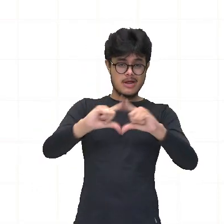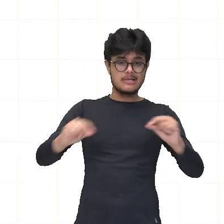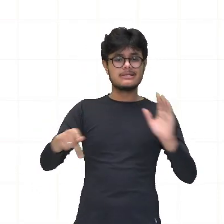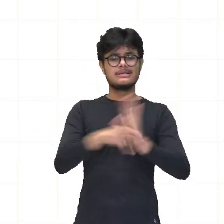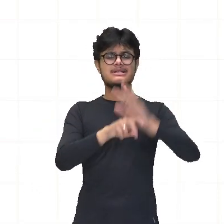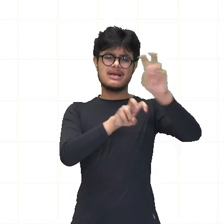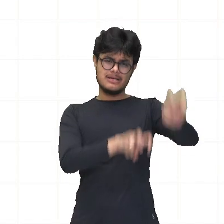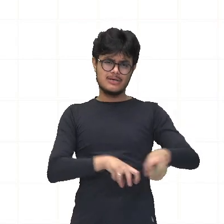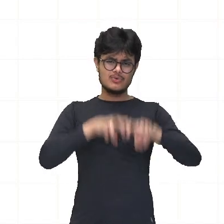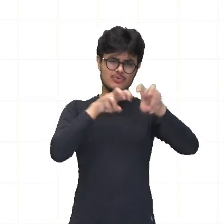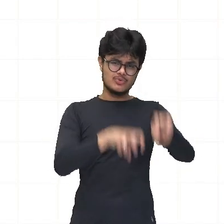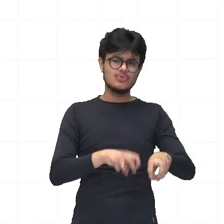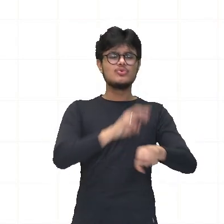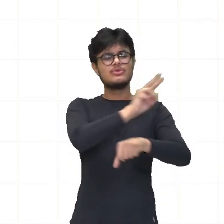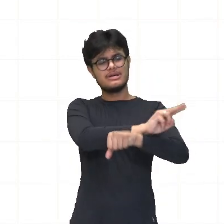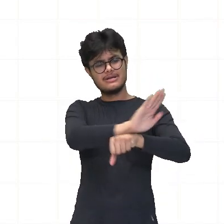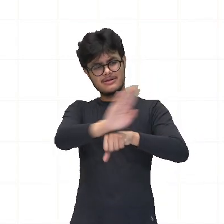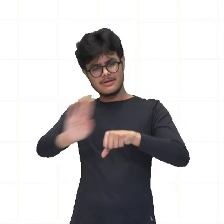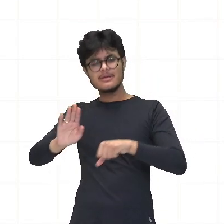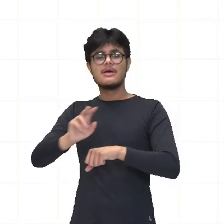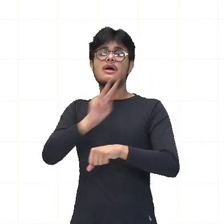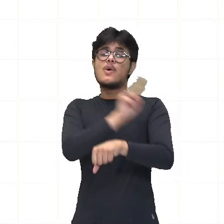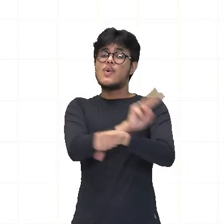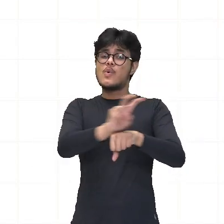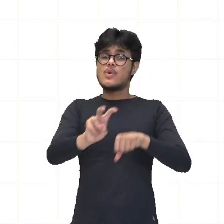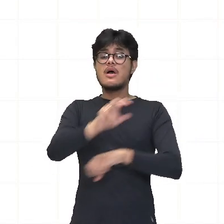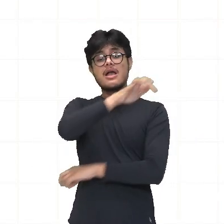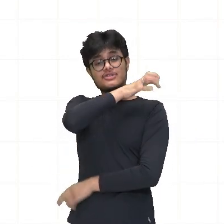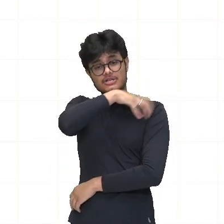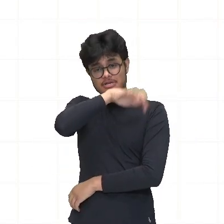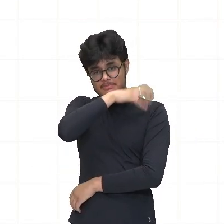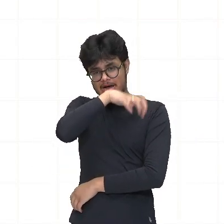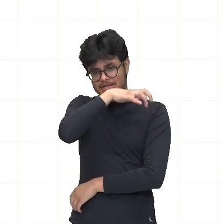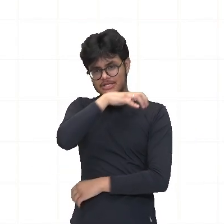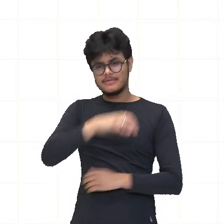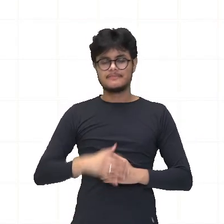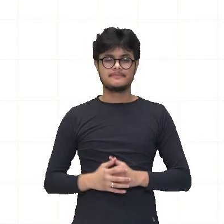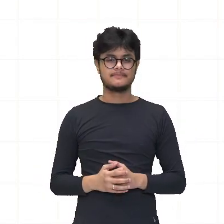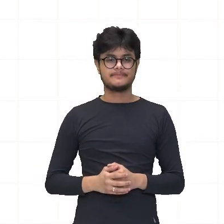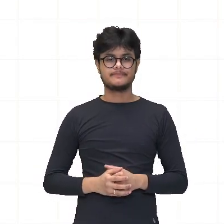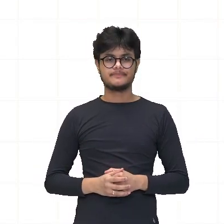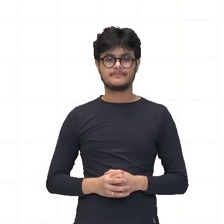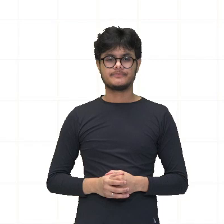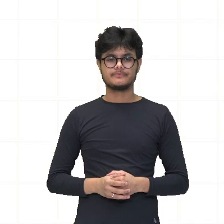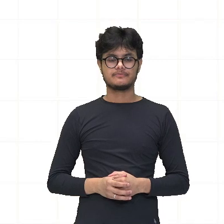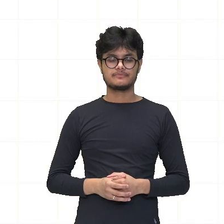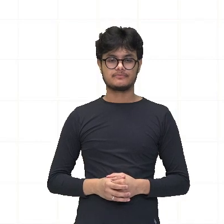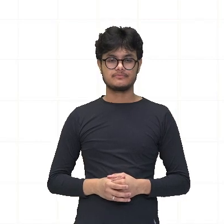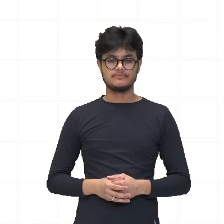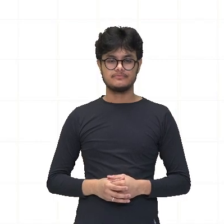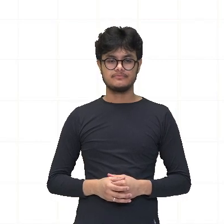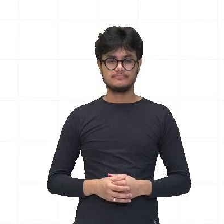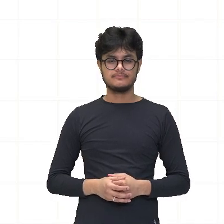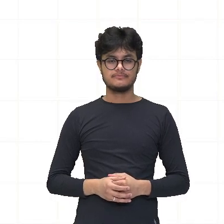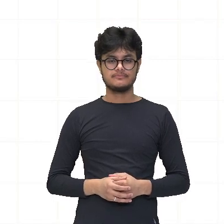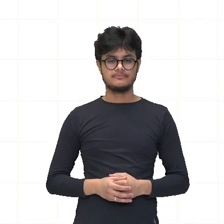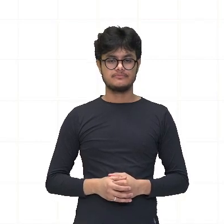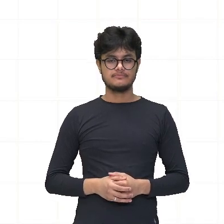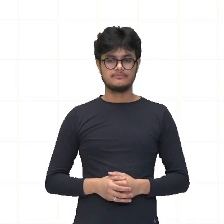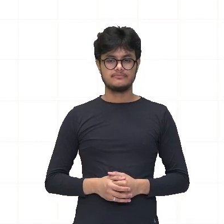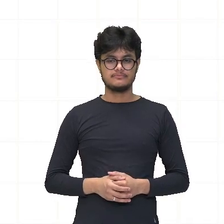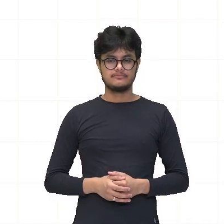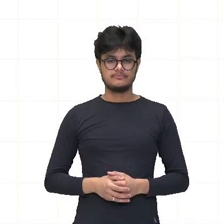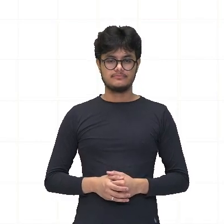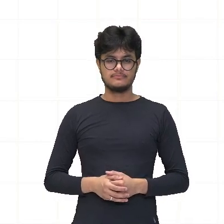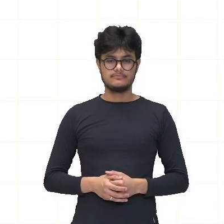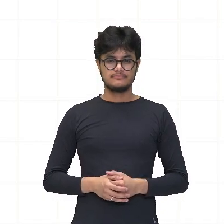que inclusive no mapinha e também ao longo da aula a gente observou, tá bom? A agricultura e também a atividade da pecuária,